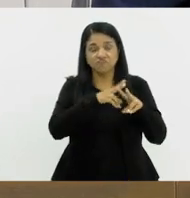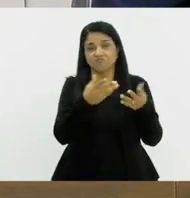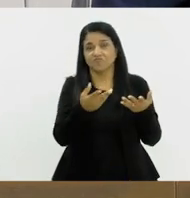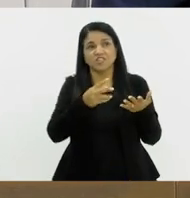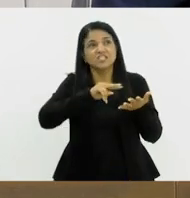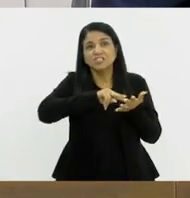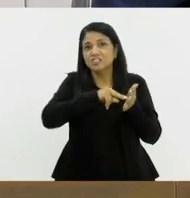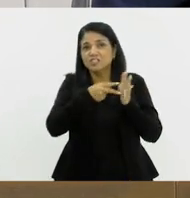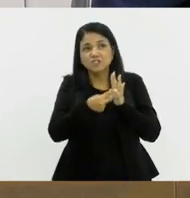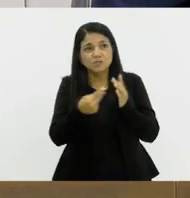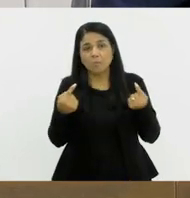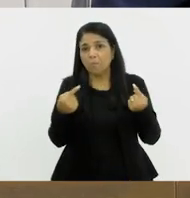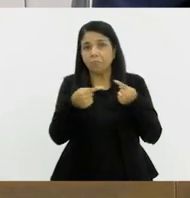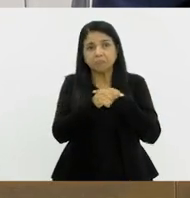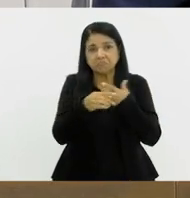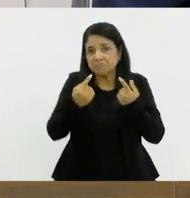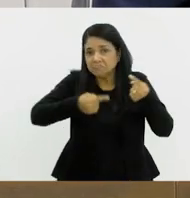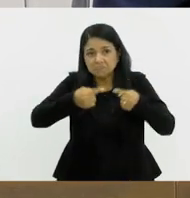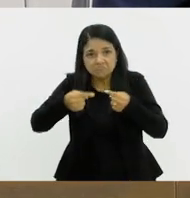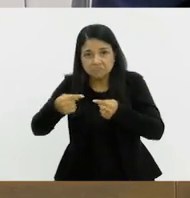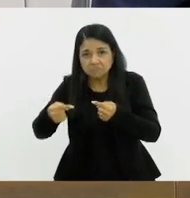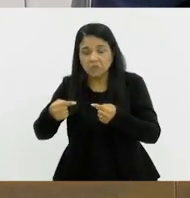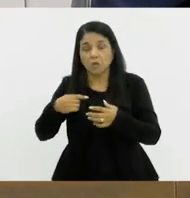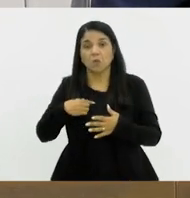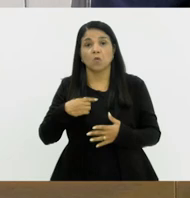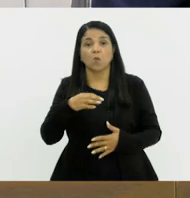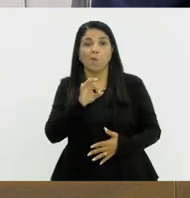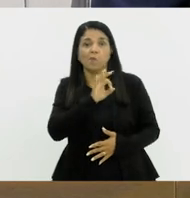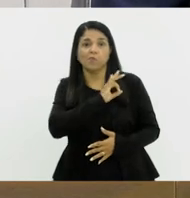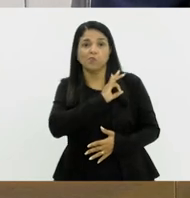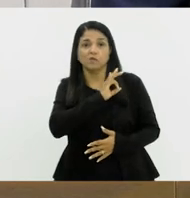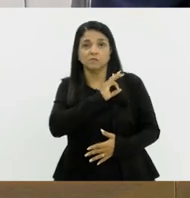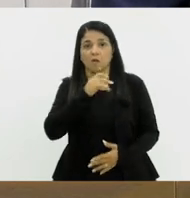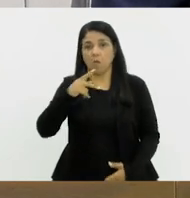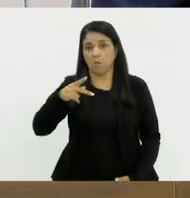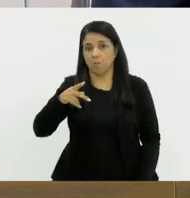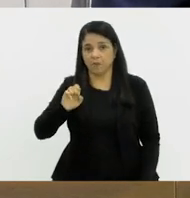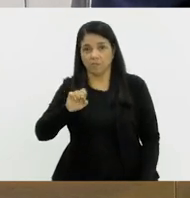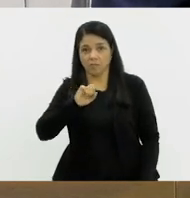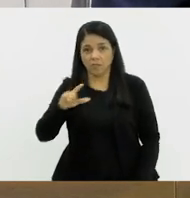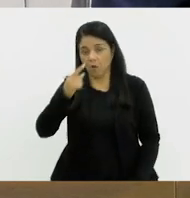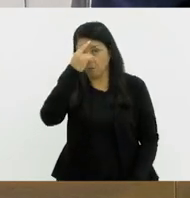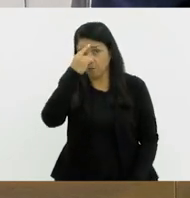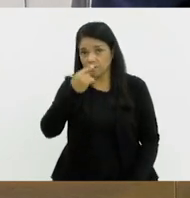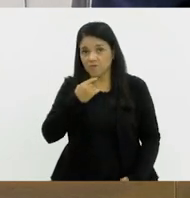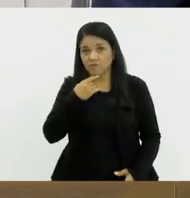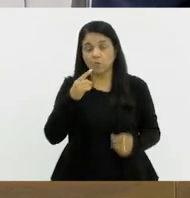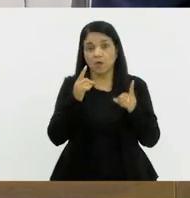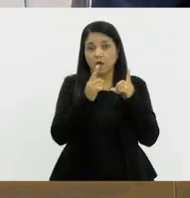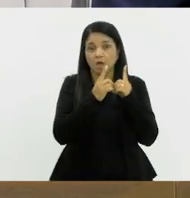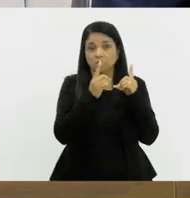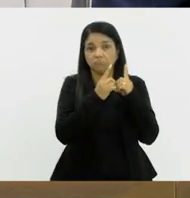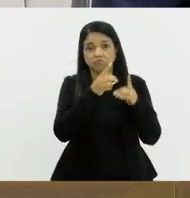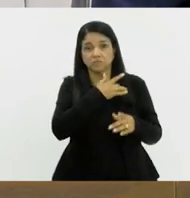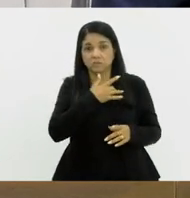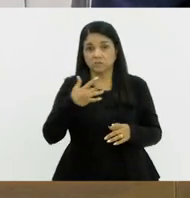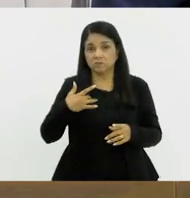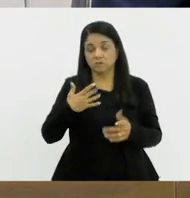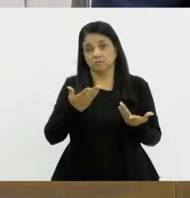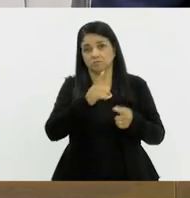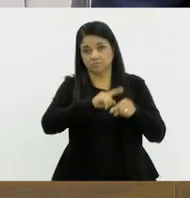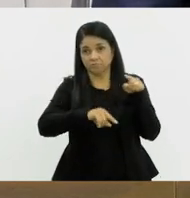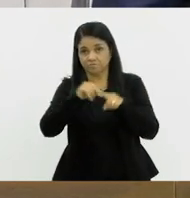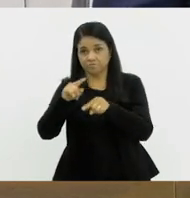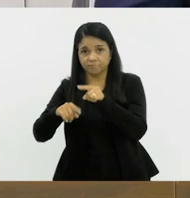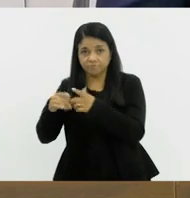sentido eu debater com o policial penal o perfil assistencial em saúde daquele equipamento.